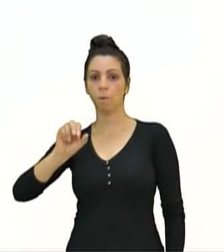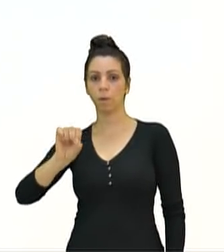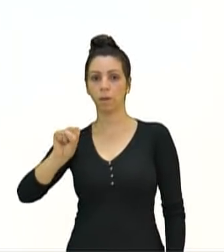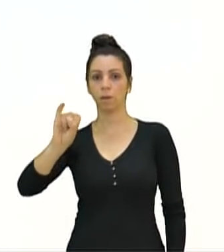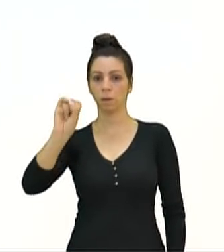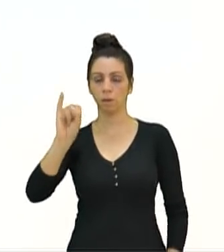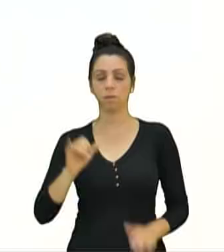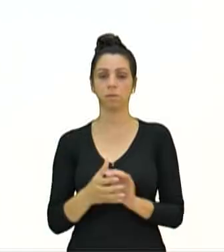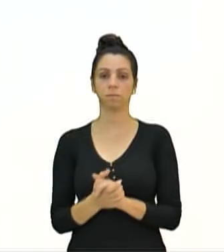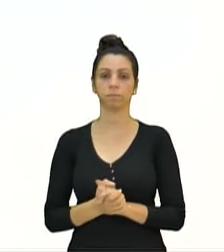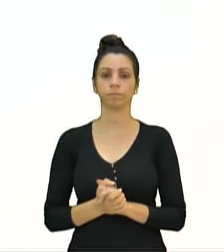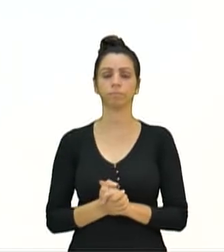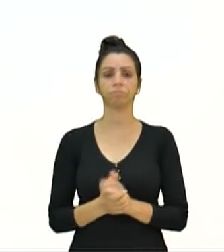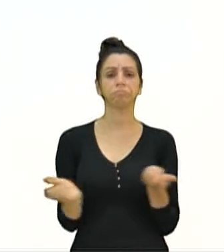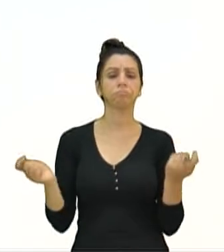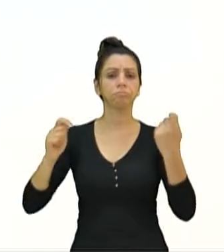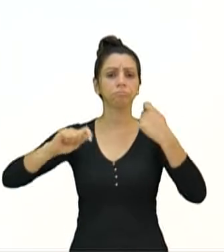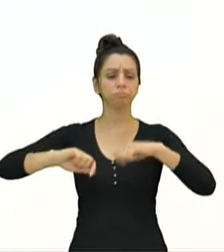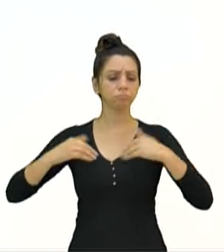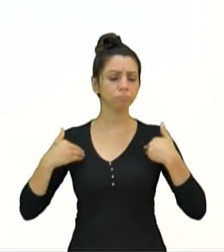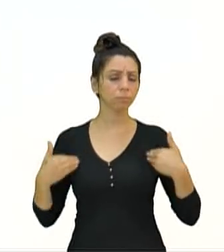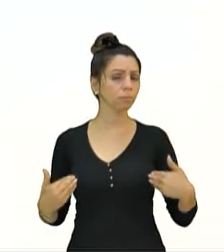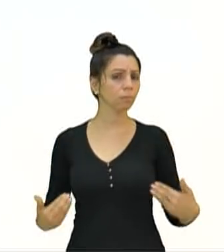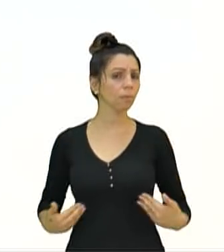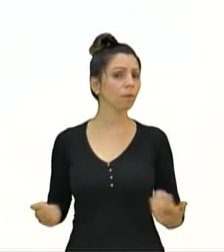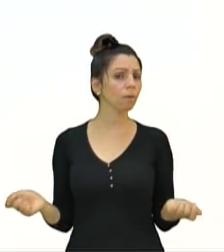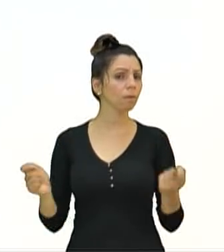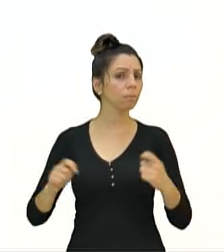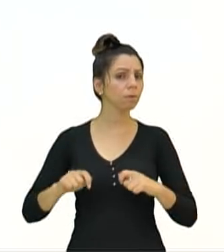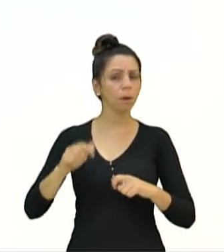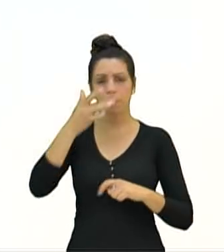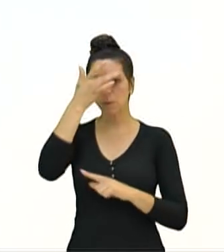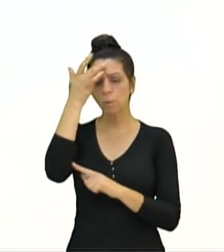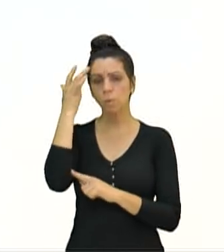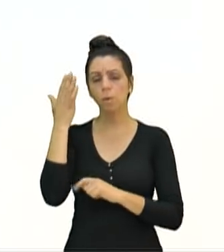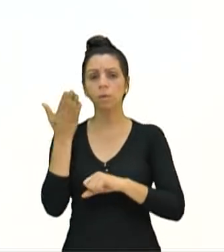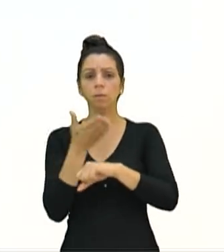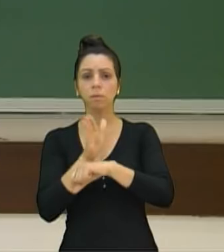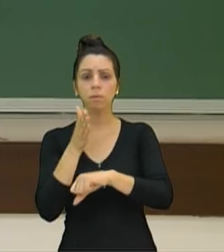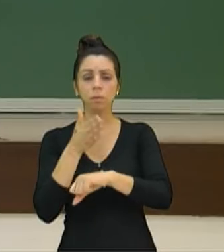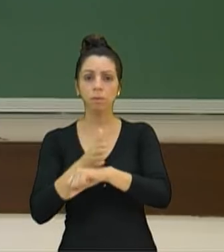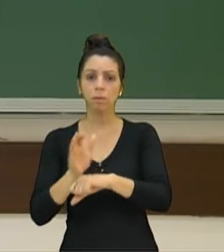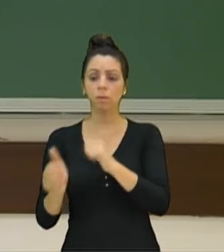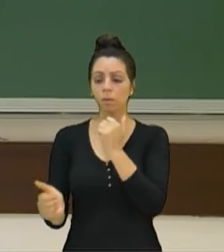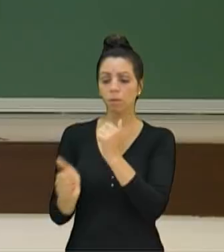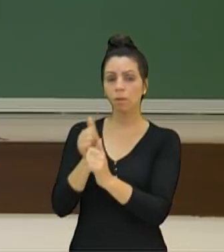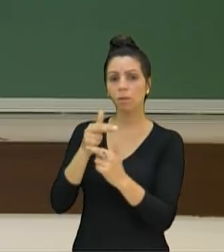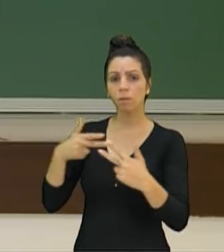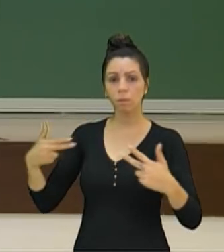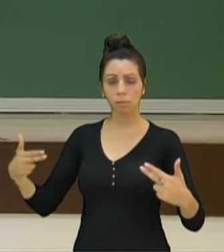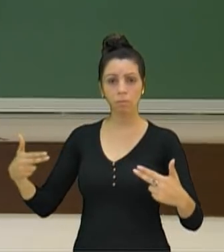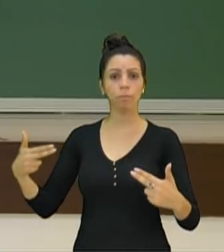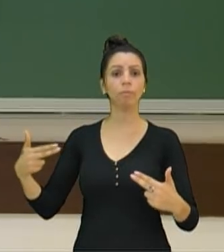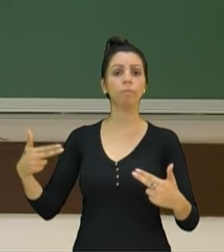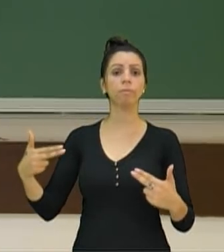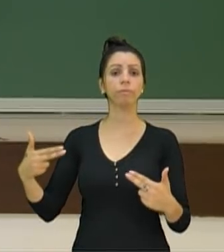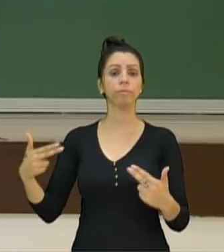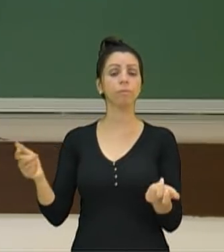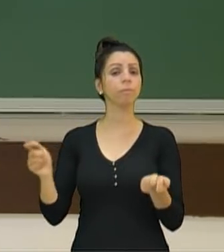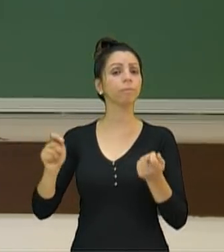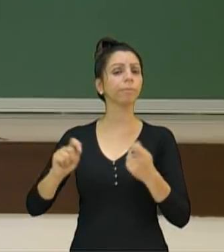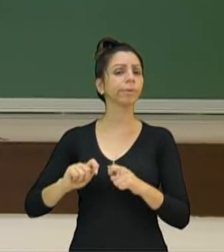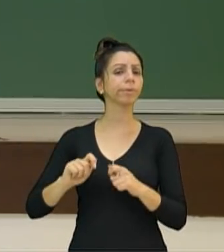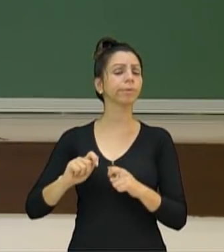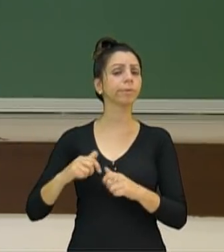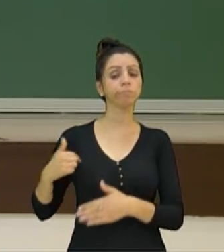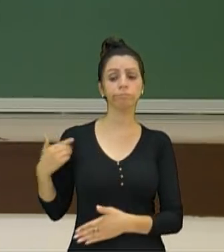Capacidades físicas. O que um praticante de saltos ornamentais, o que um atleta desse esporte, ele